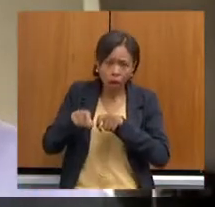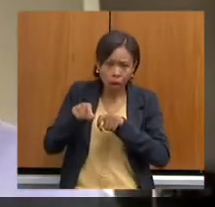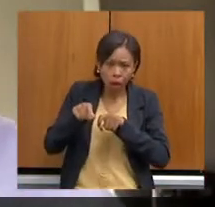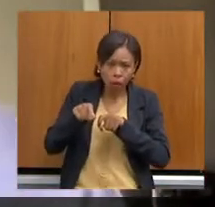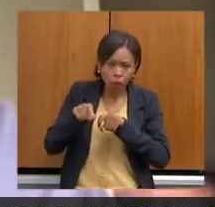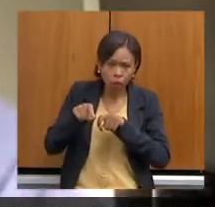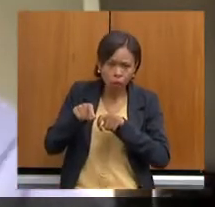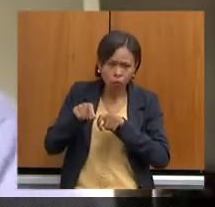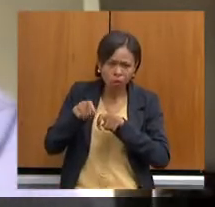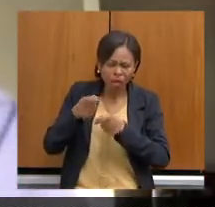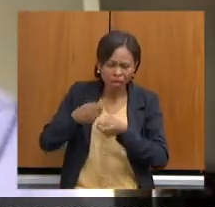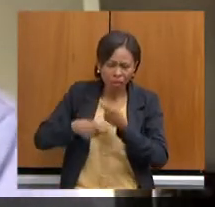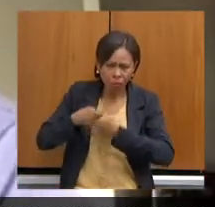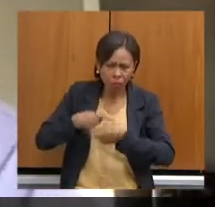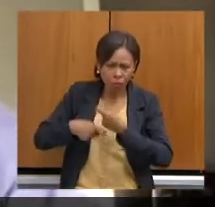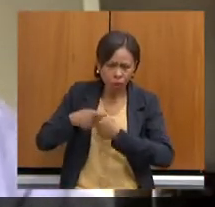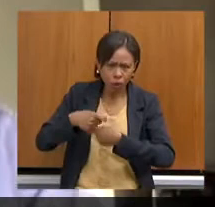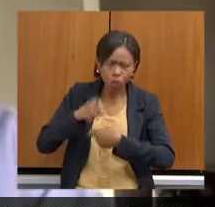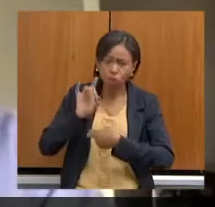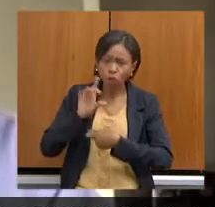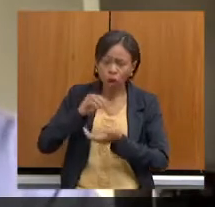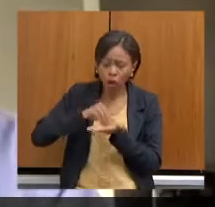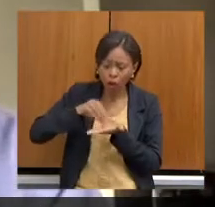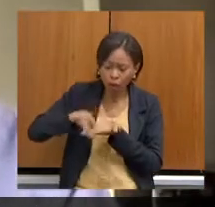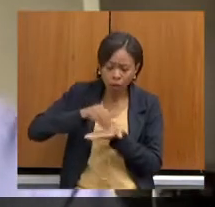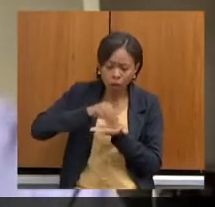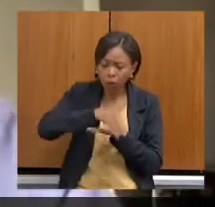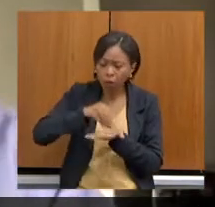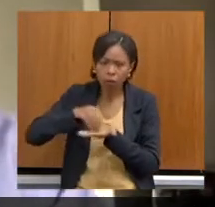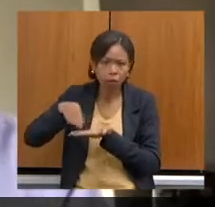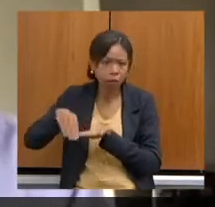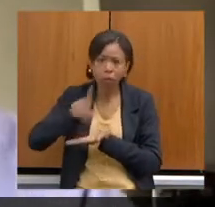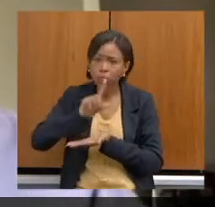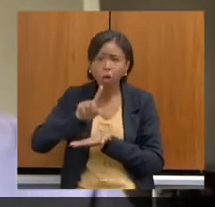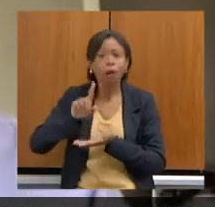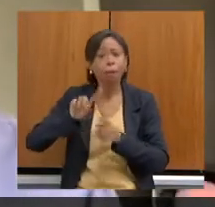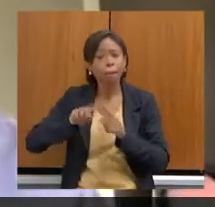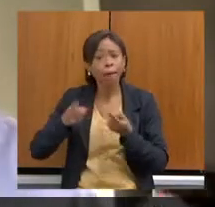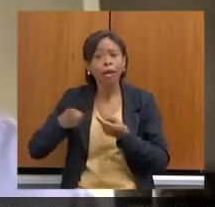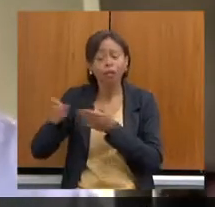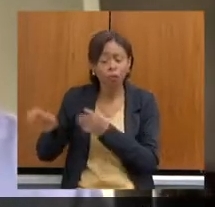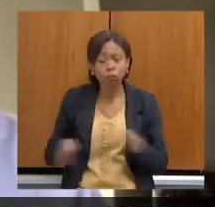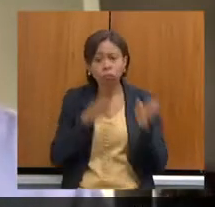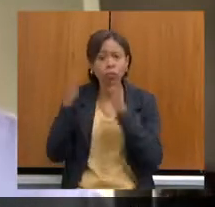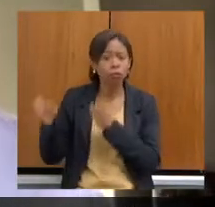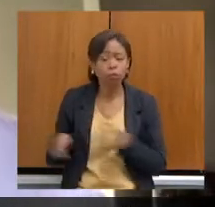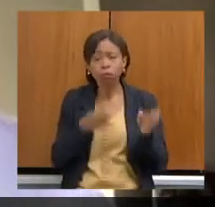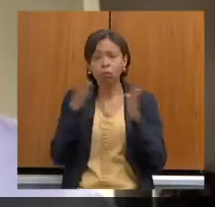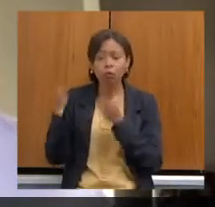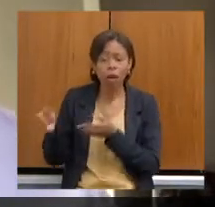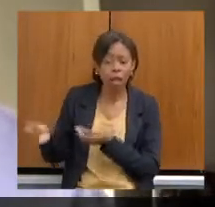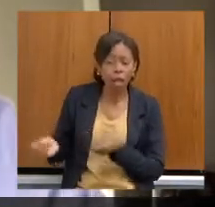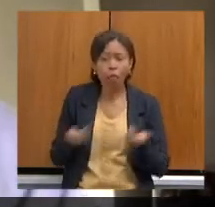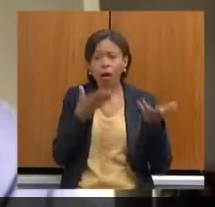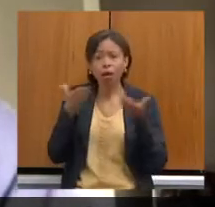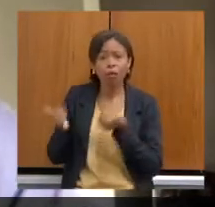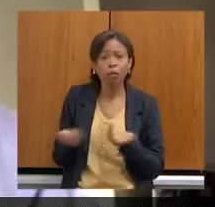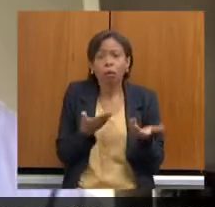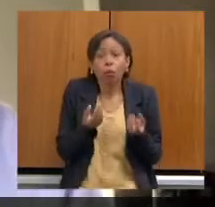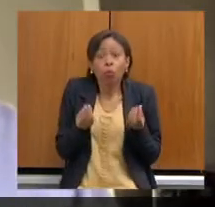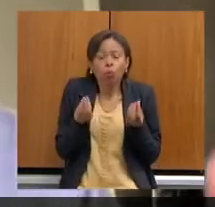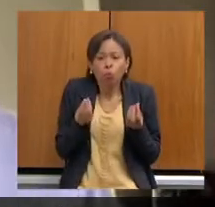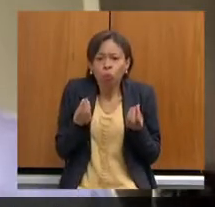o processo de tombamento da produção é essencial como é que você vai transportar frutas delicadas O que